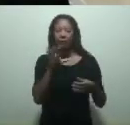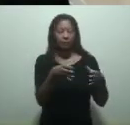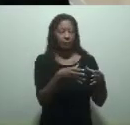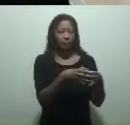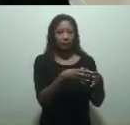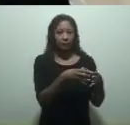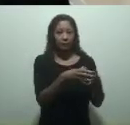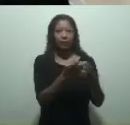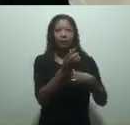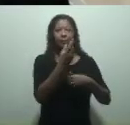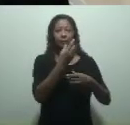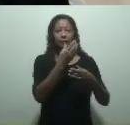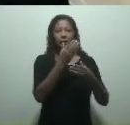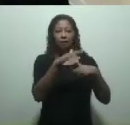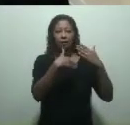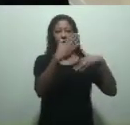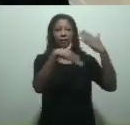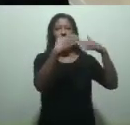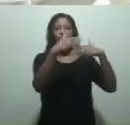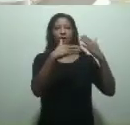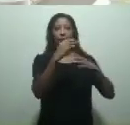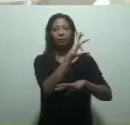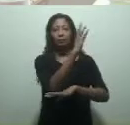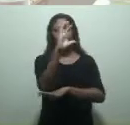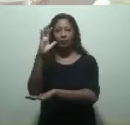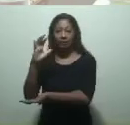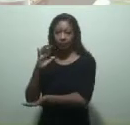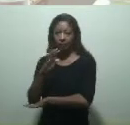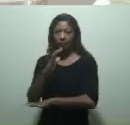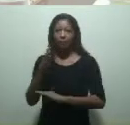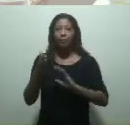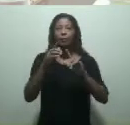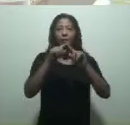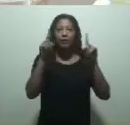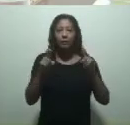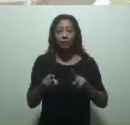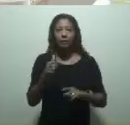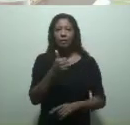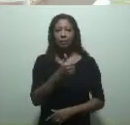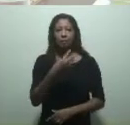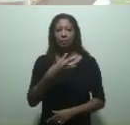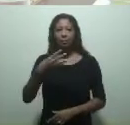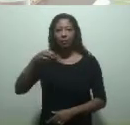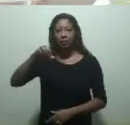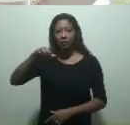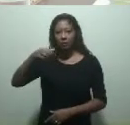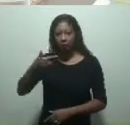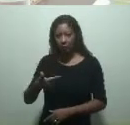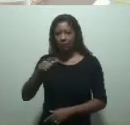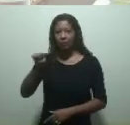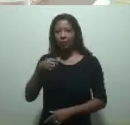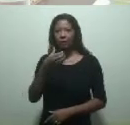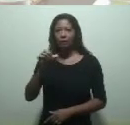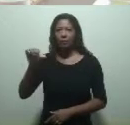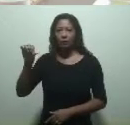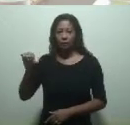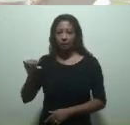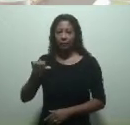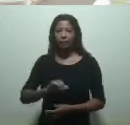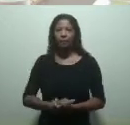Urbano e Meio Ambiente ao Projeto de Lei nº 142 de 2019, de autoria do Poder Executivo